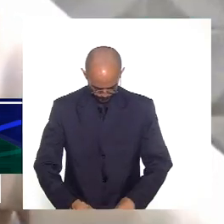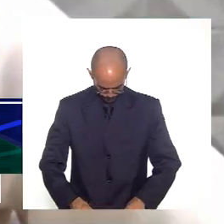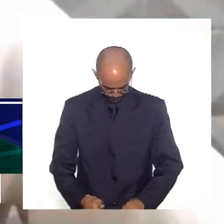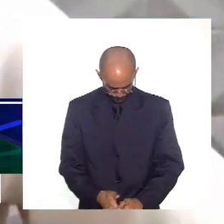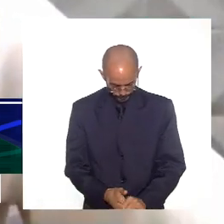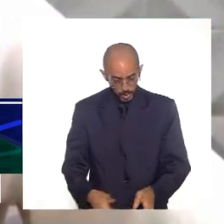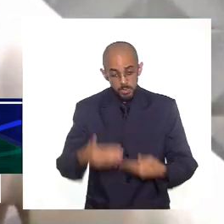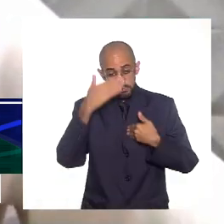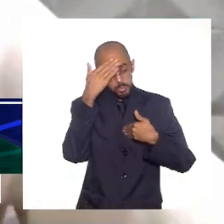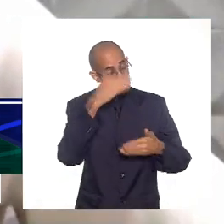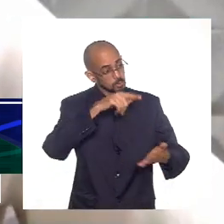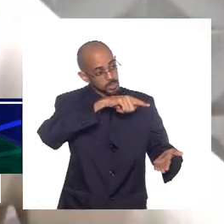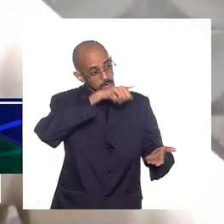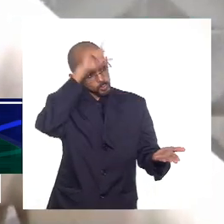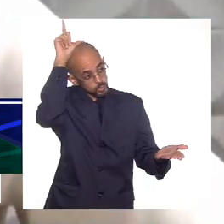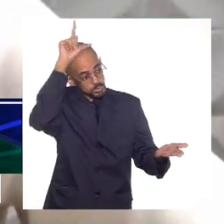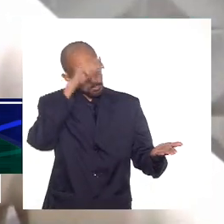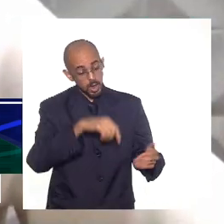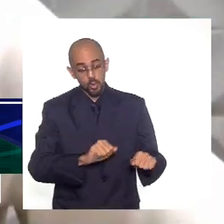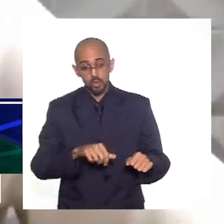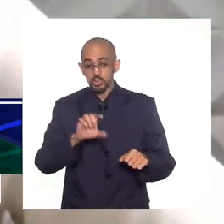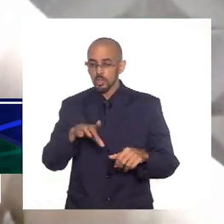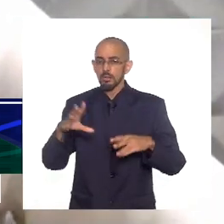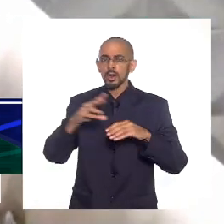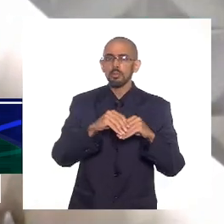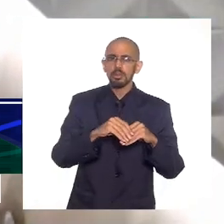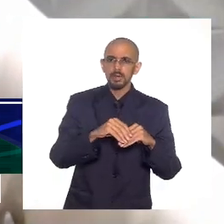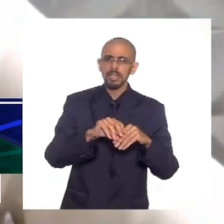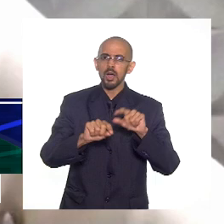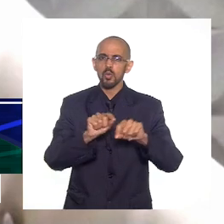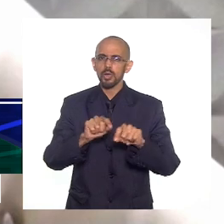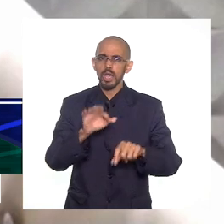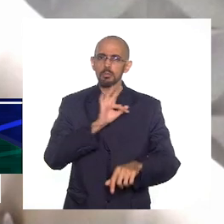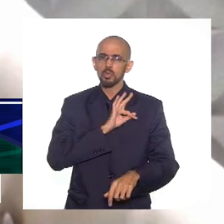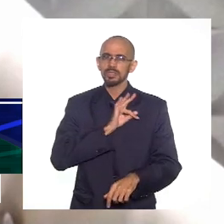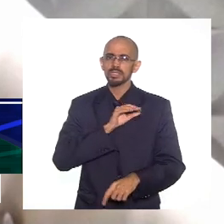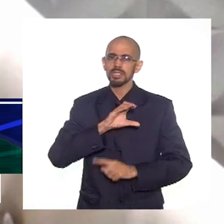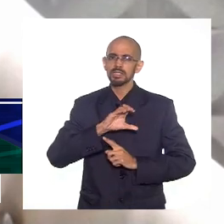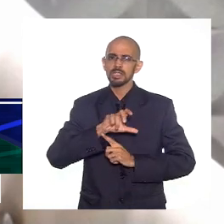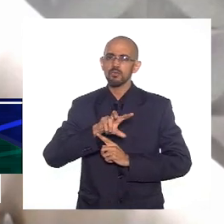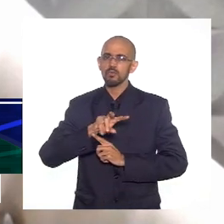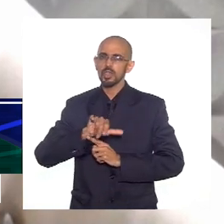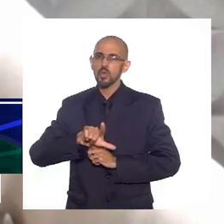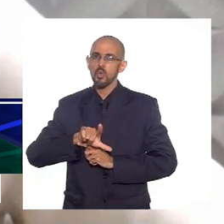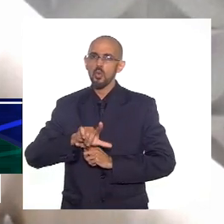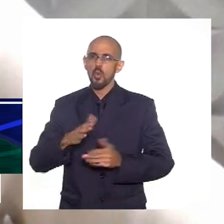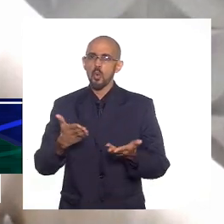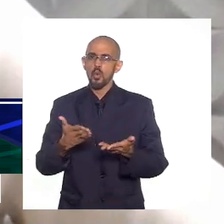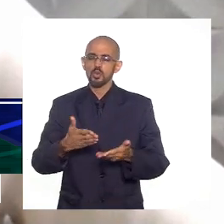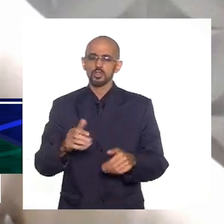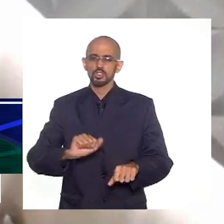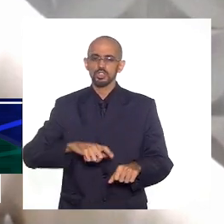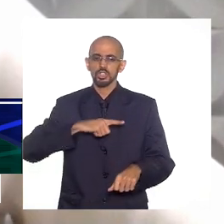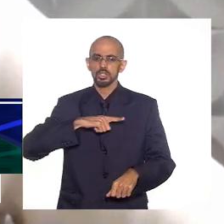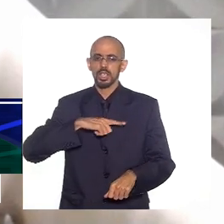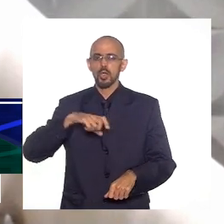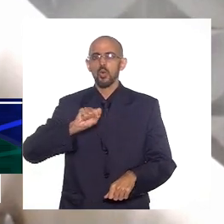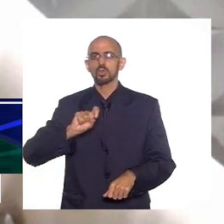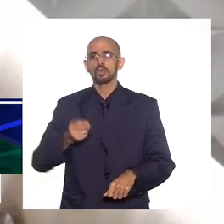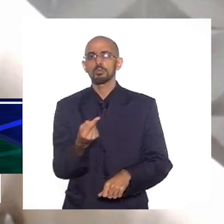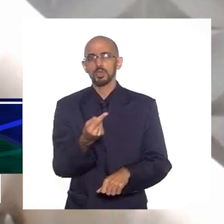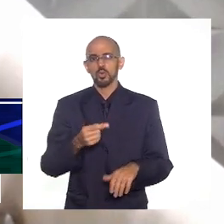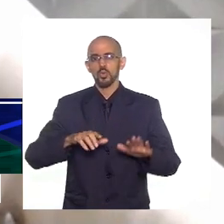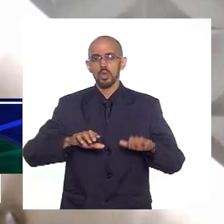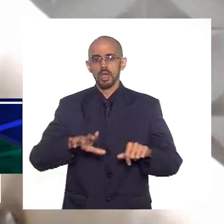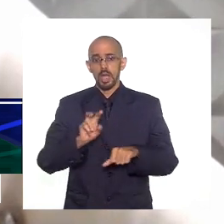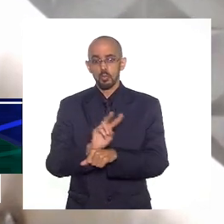Obrigada, deputada Gustavo. Apenas uma contribuição, a Polícia Civil hoje tem menos de 8 mil pessoas, enquanto a Guarda